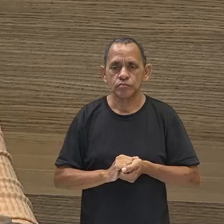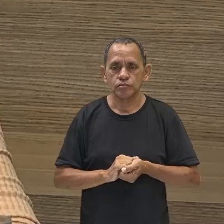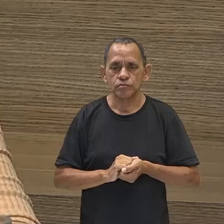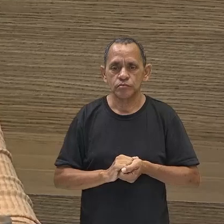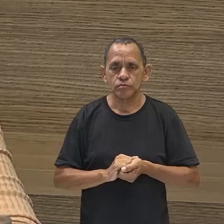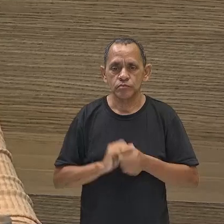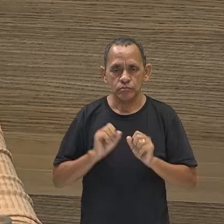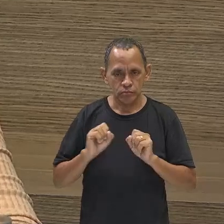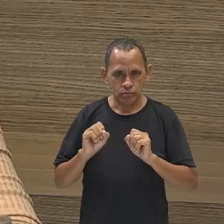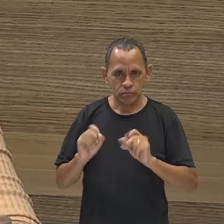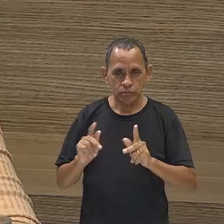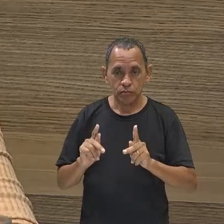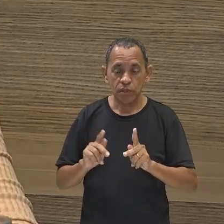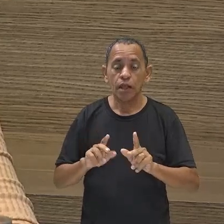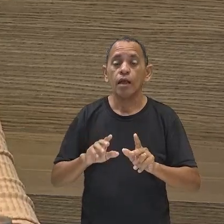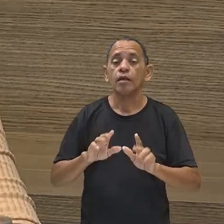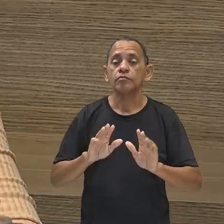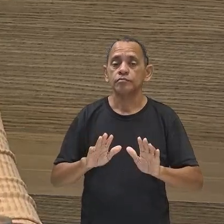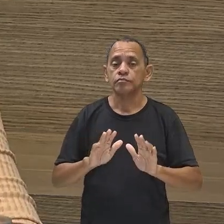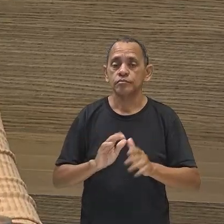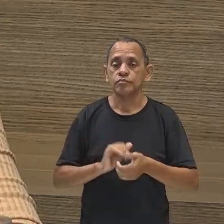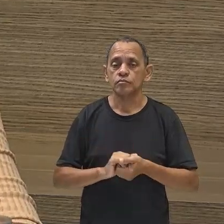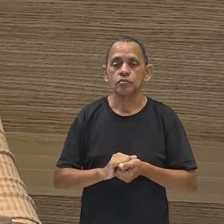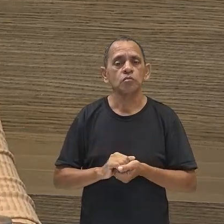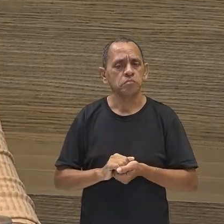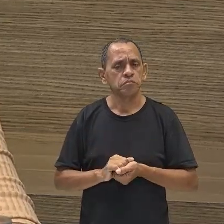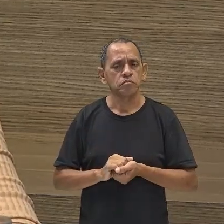esse servidor aí, que é o